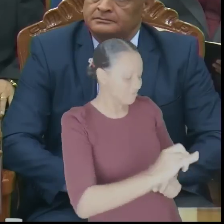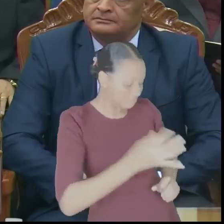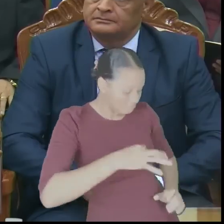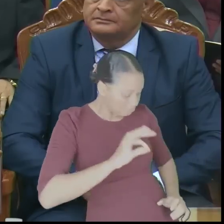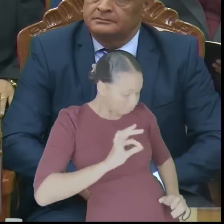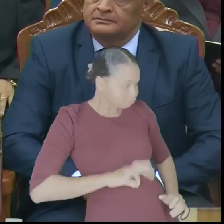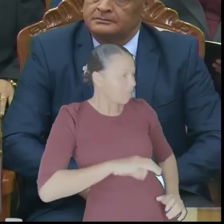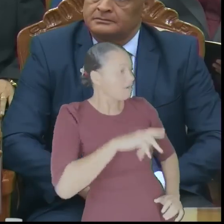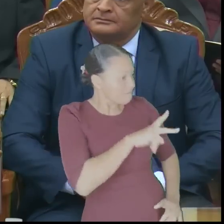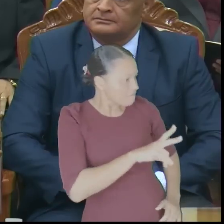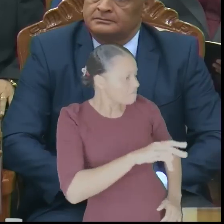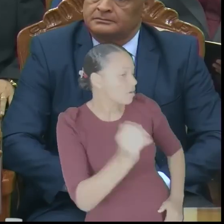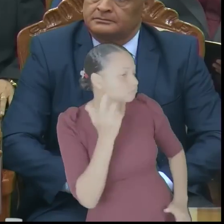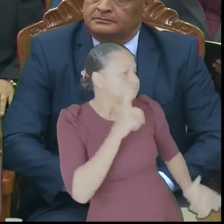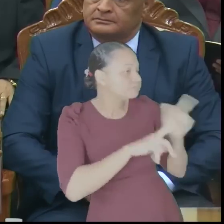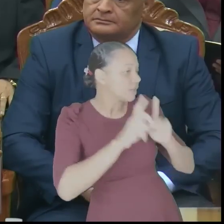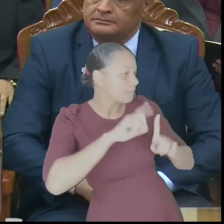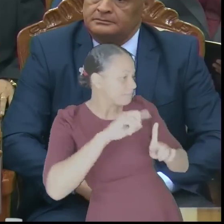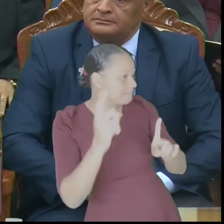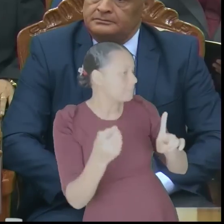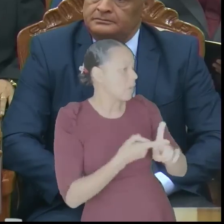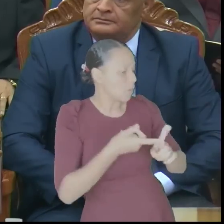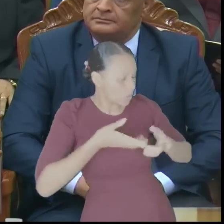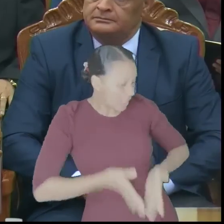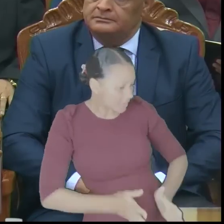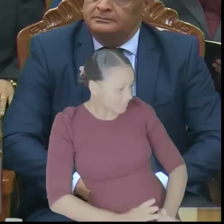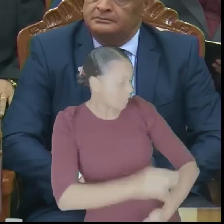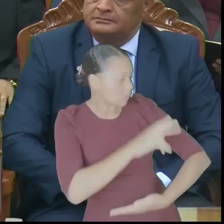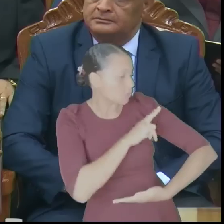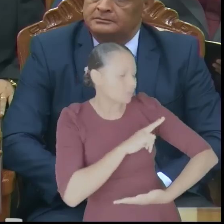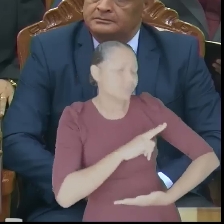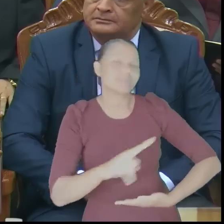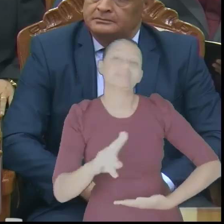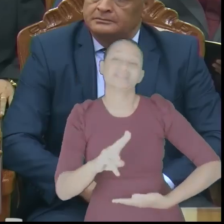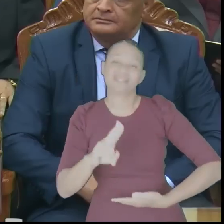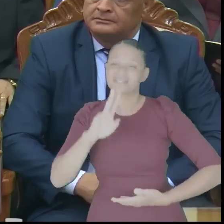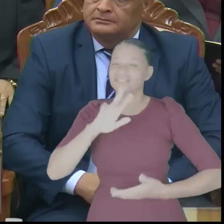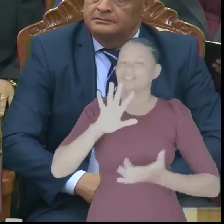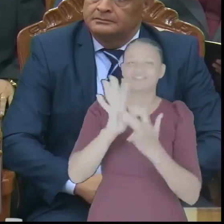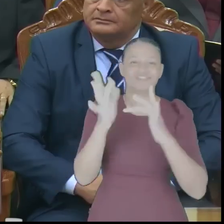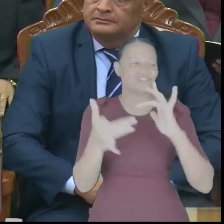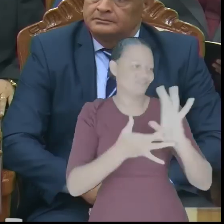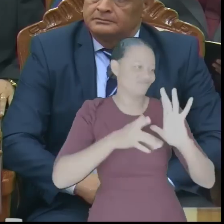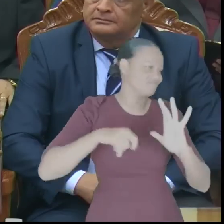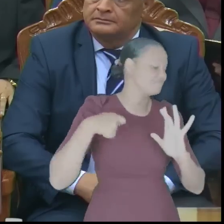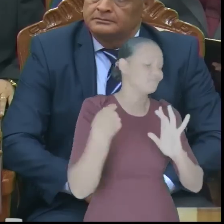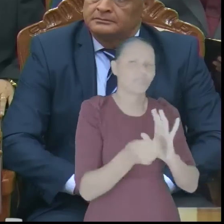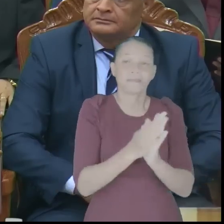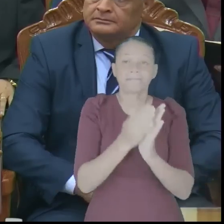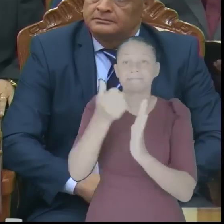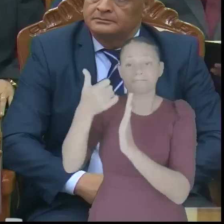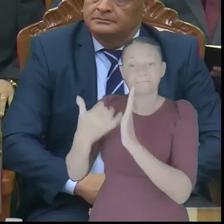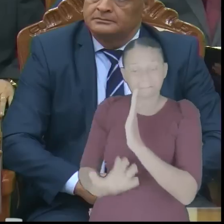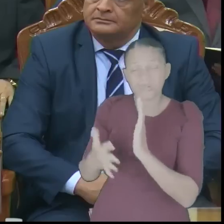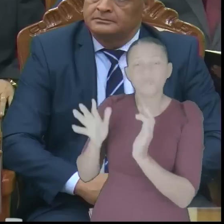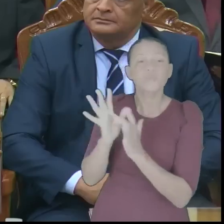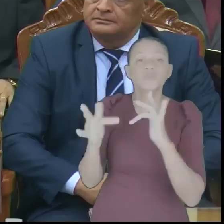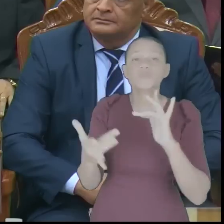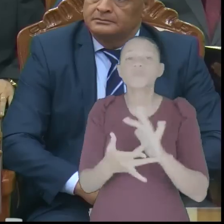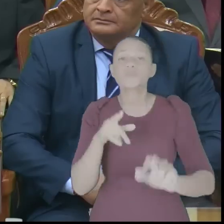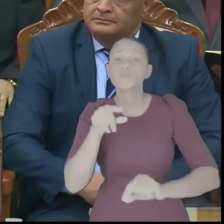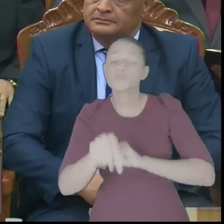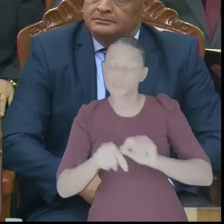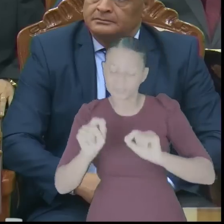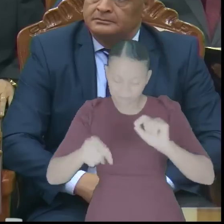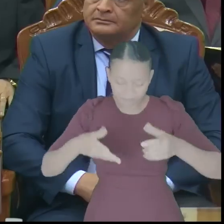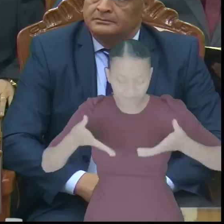e dará luz a um filho e colocará nele o nome de Jesus. A Bíblia diz que Jesus, ele